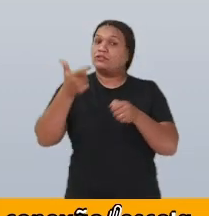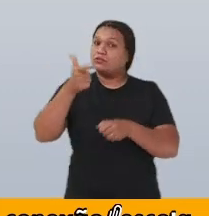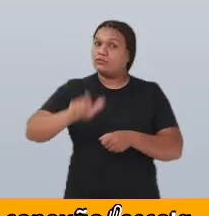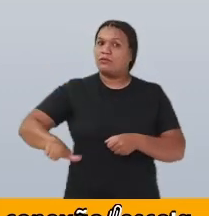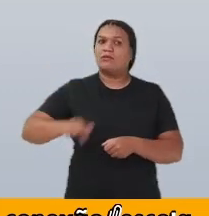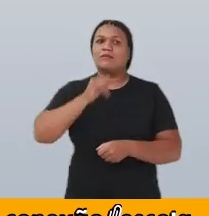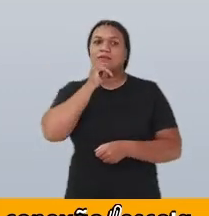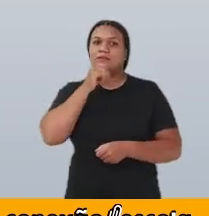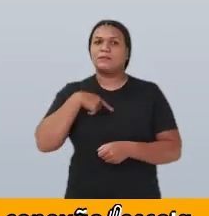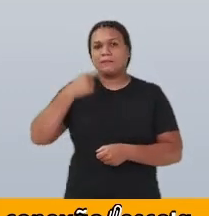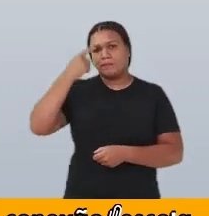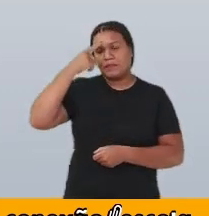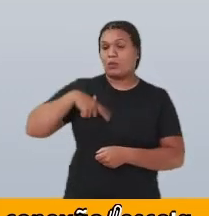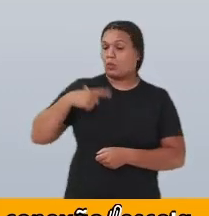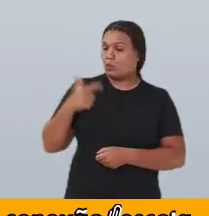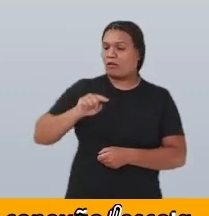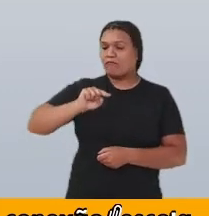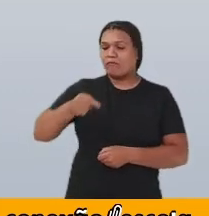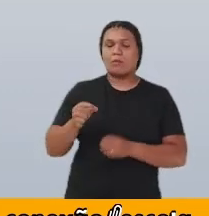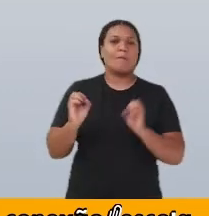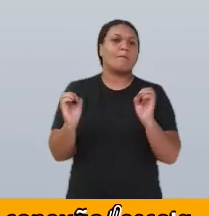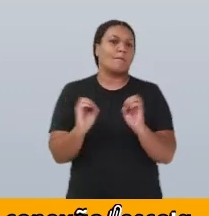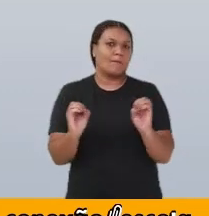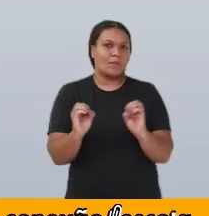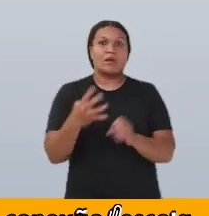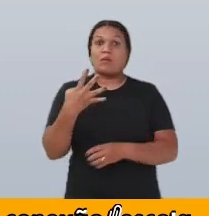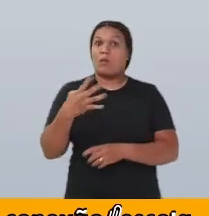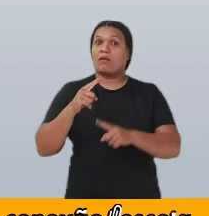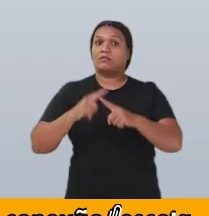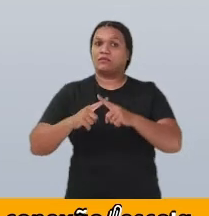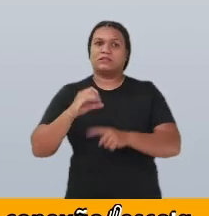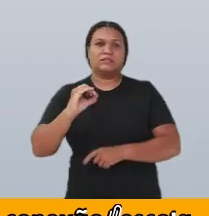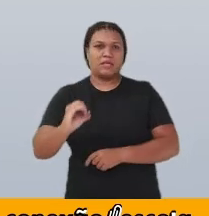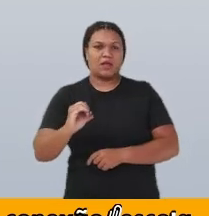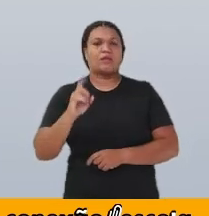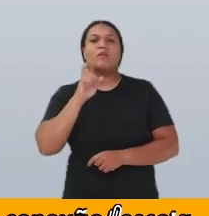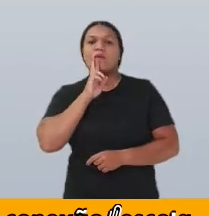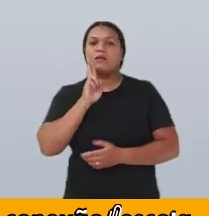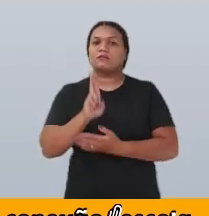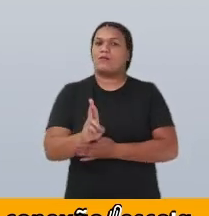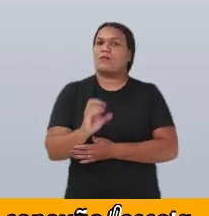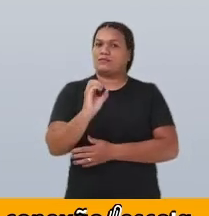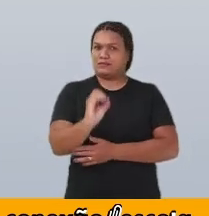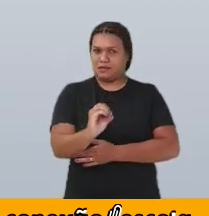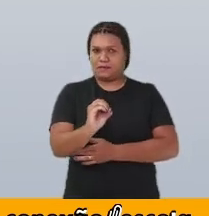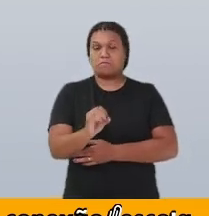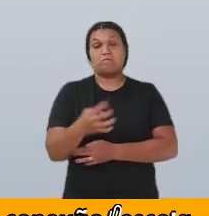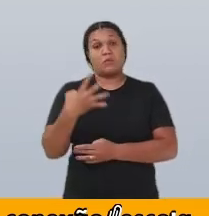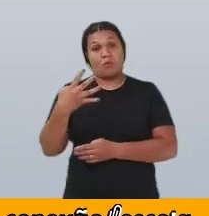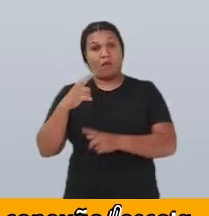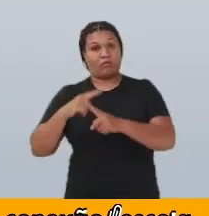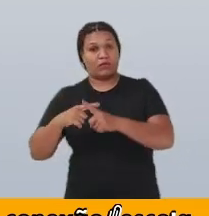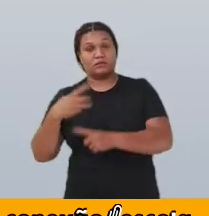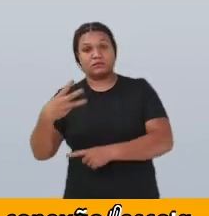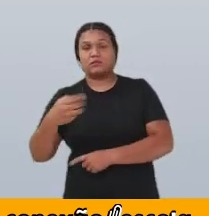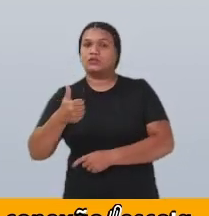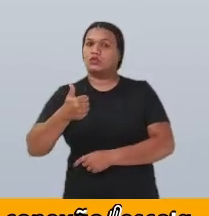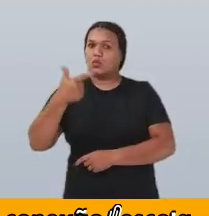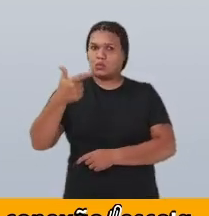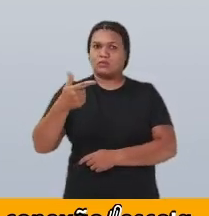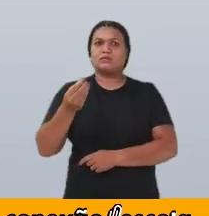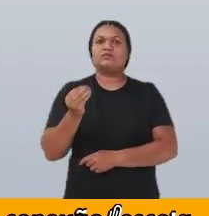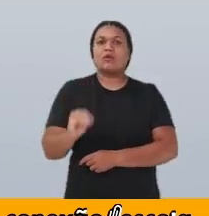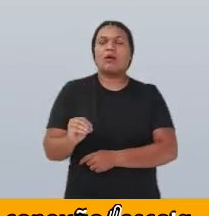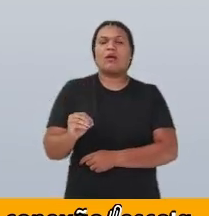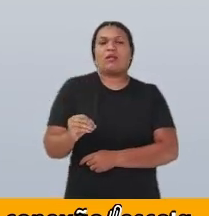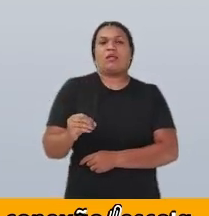não estivesse aqui a vírgula. 4 vezes 0, 0. 4 vezes 3, 12, fica 2, vai